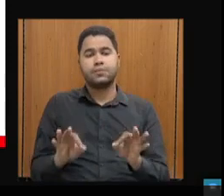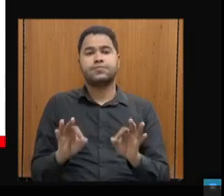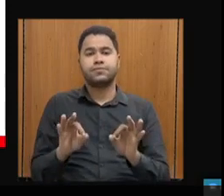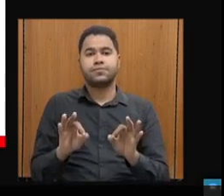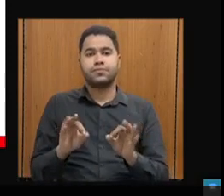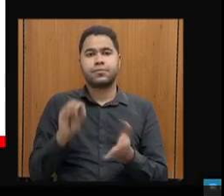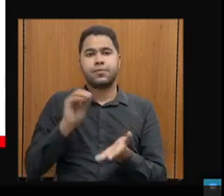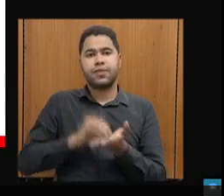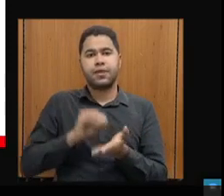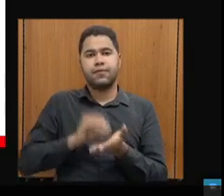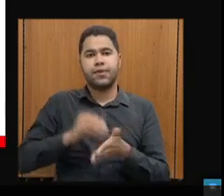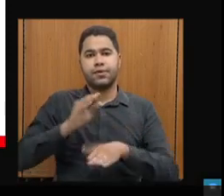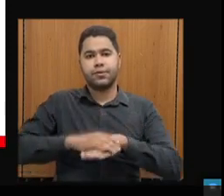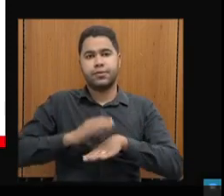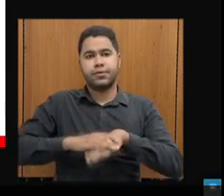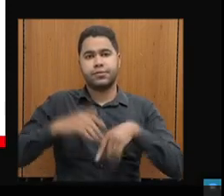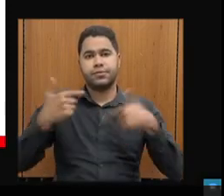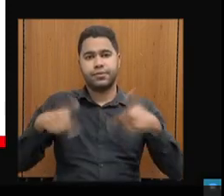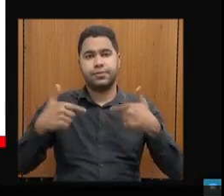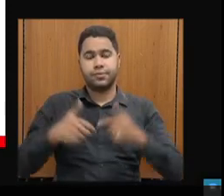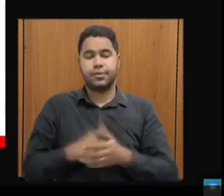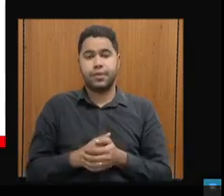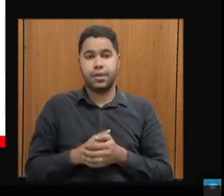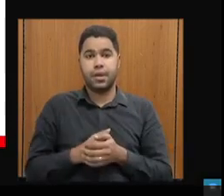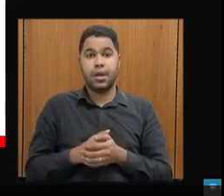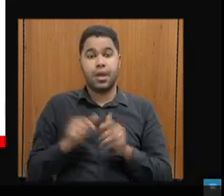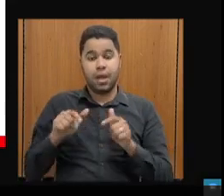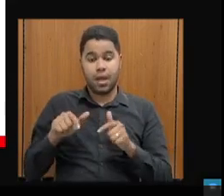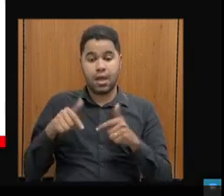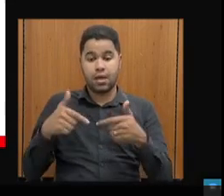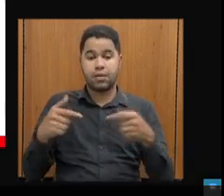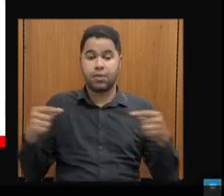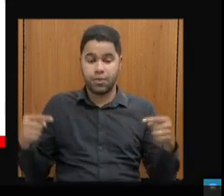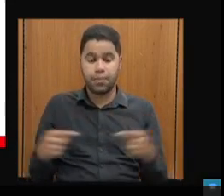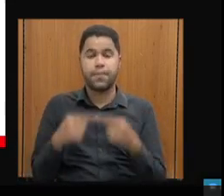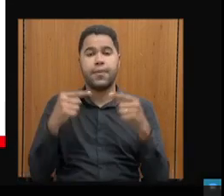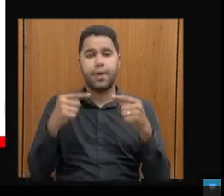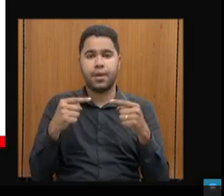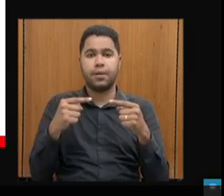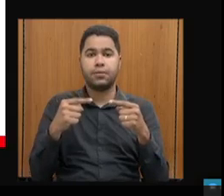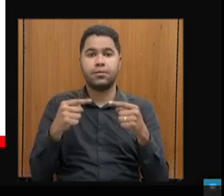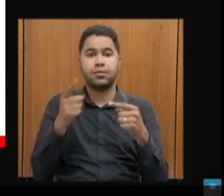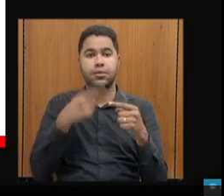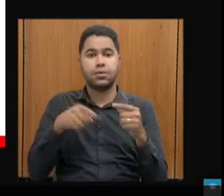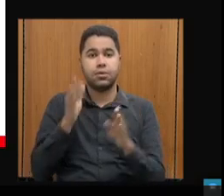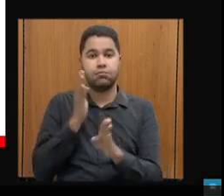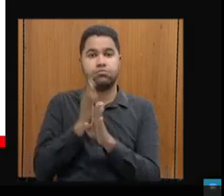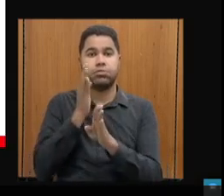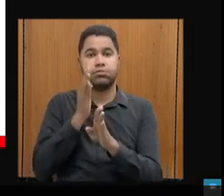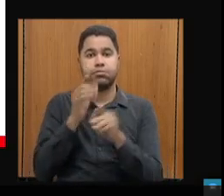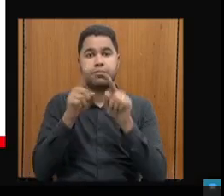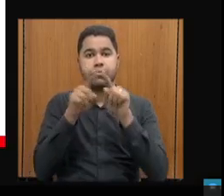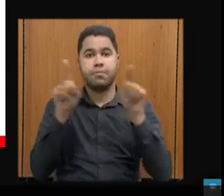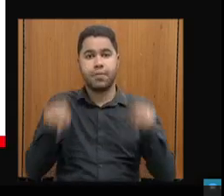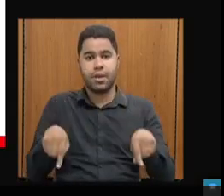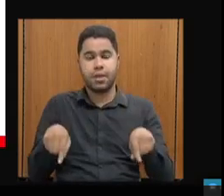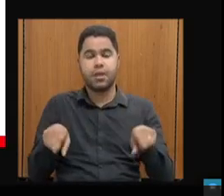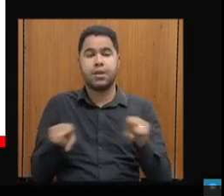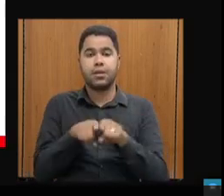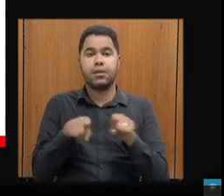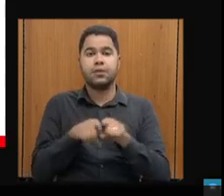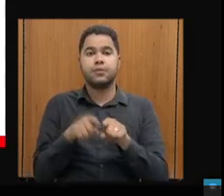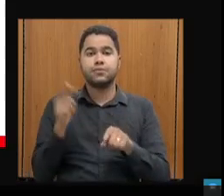é a falta de mão de obra Então essa ação vem ao encontro daquilo que identificamos o mercado e daquilo que